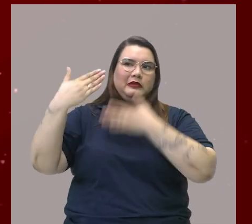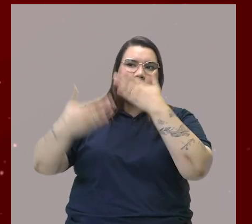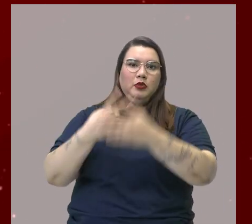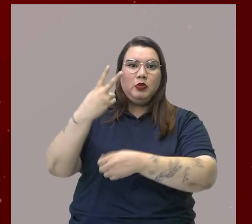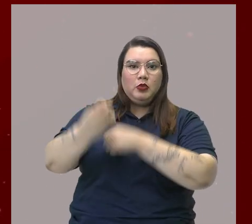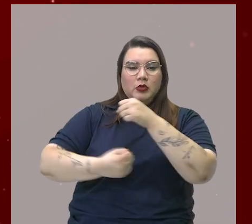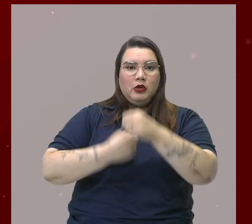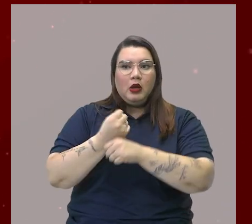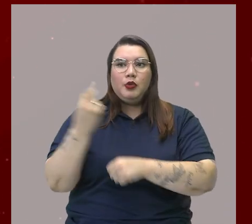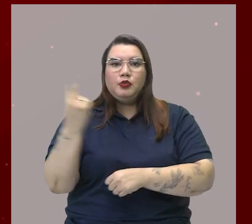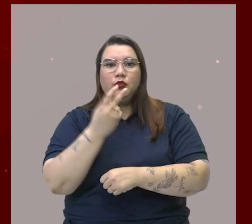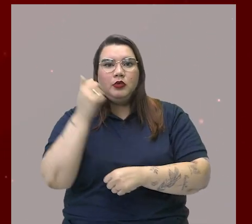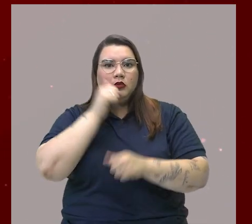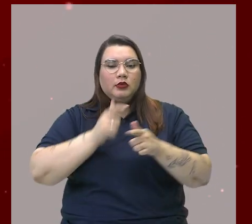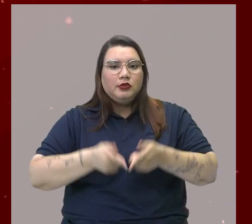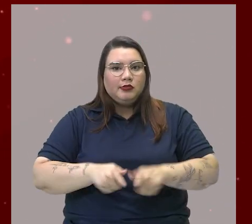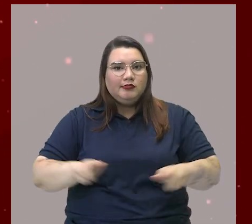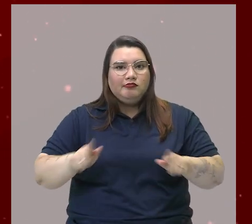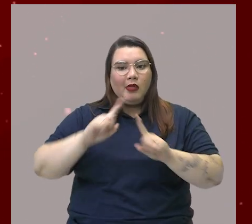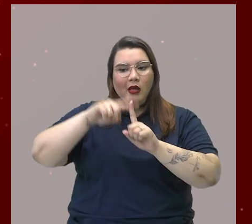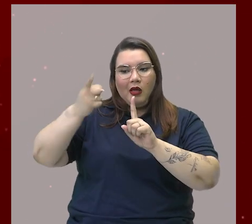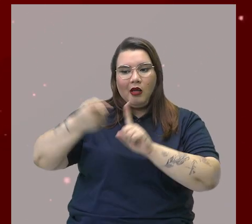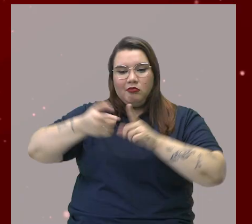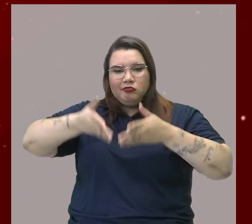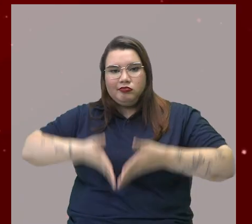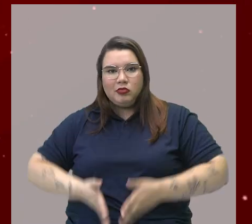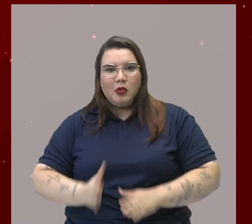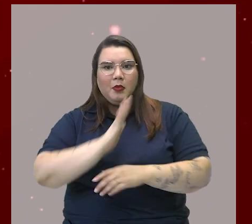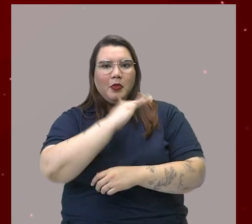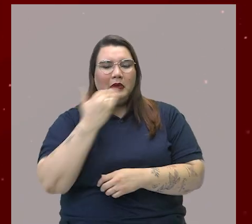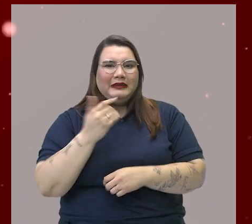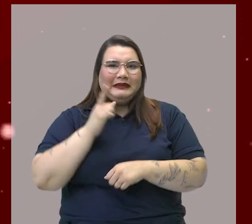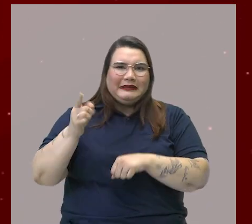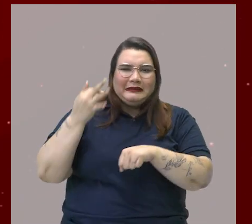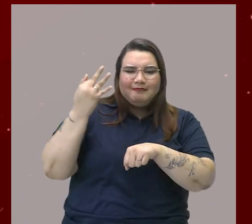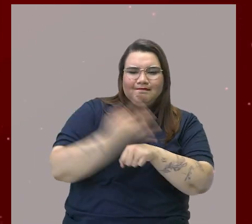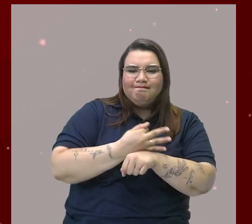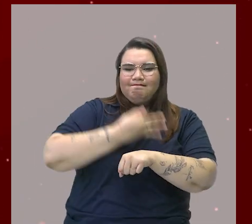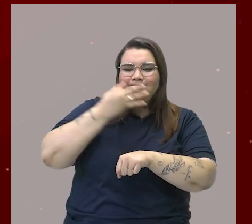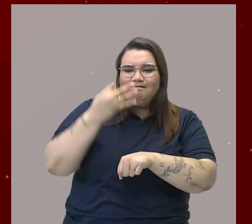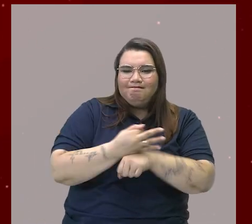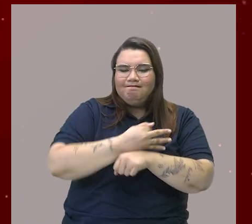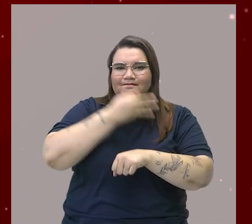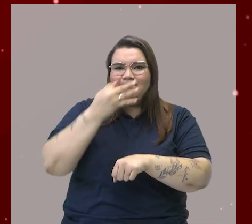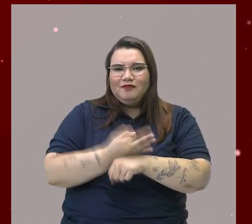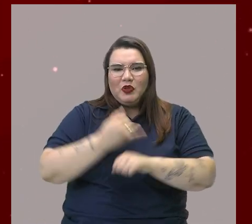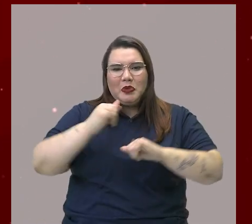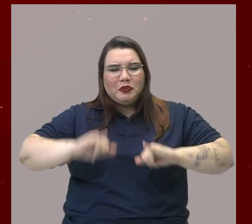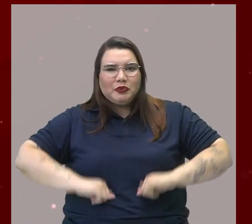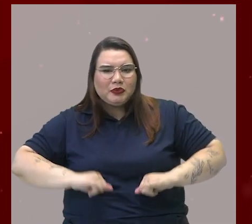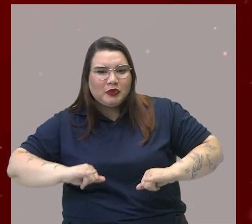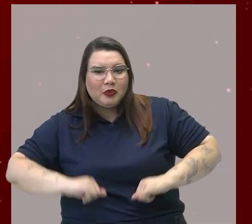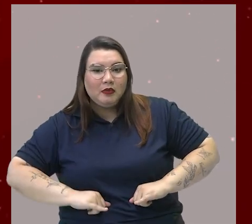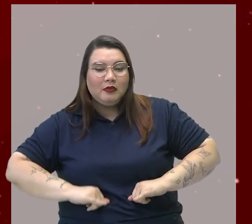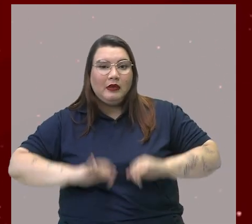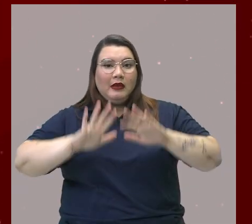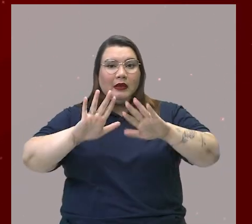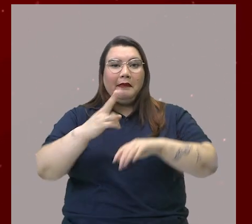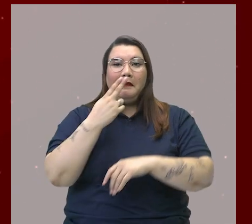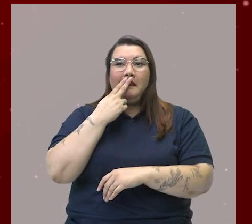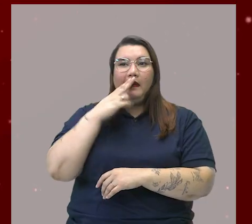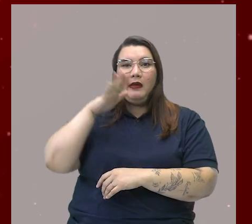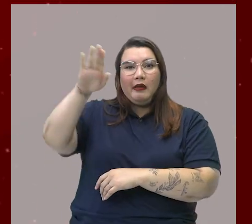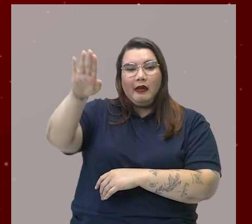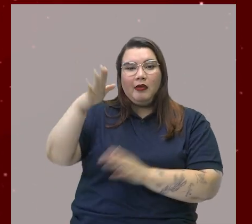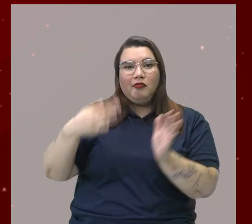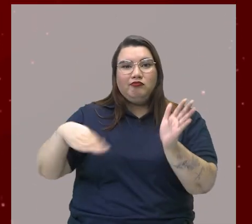mais tarde, ambas as filhas morreram ao dar à luz. Planck aguentou estoicamente todas essas perdas. Quando Hitler chegou